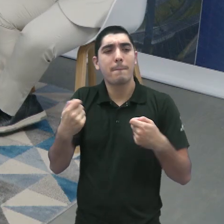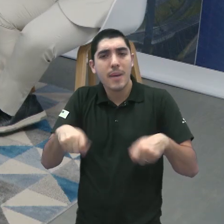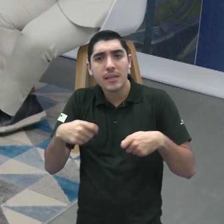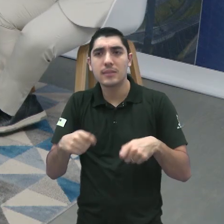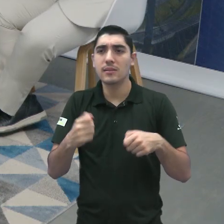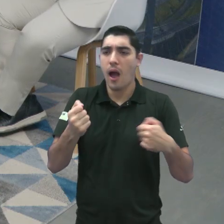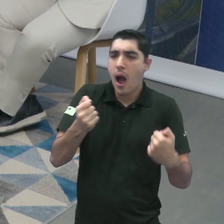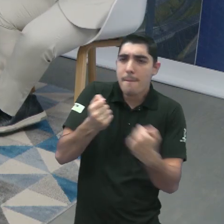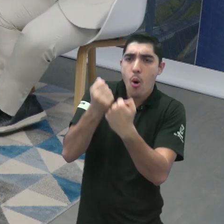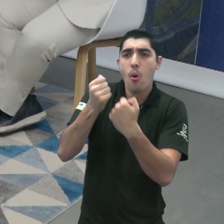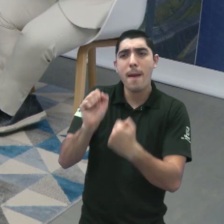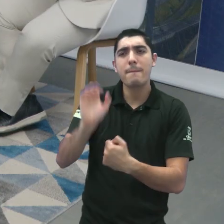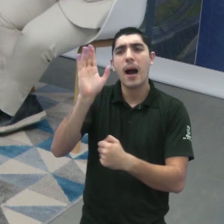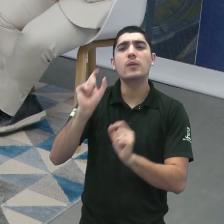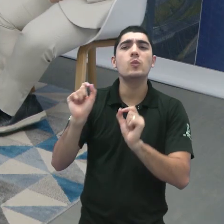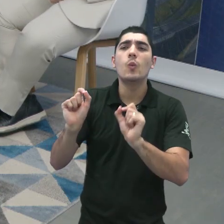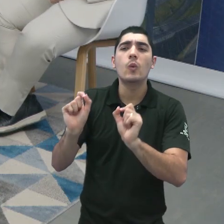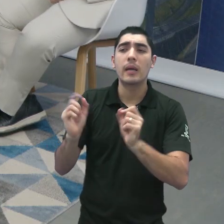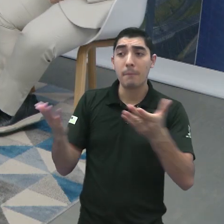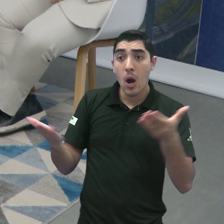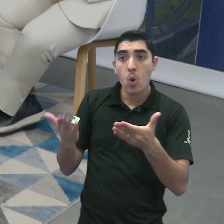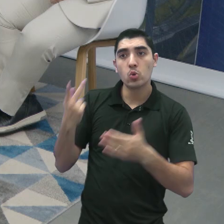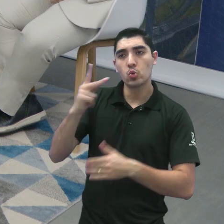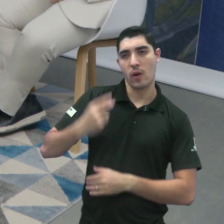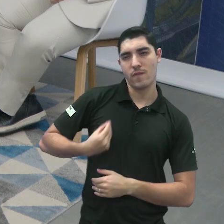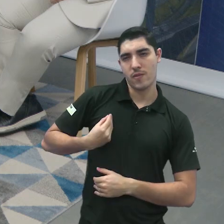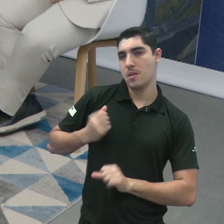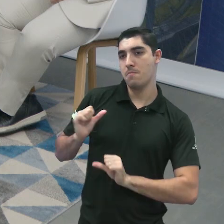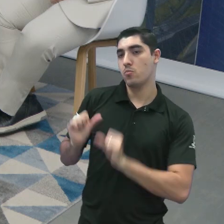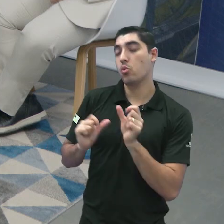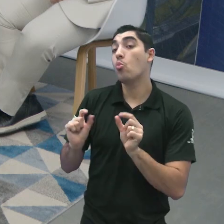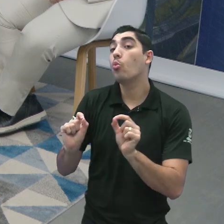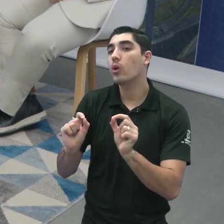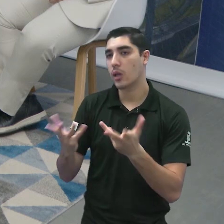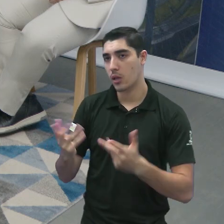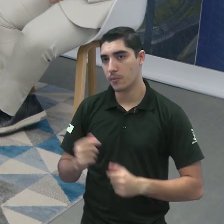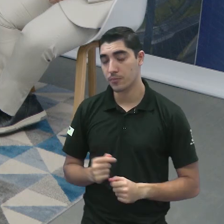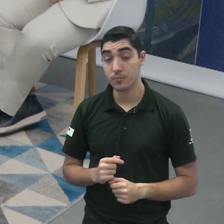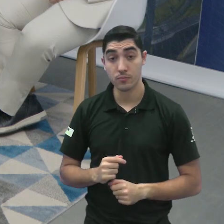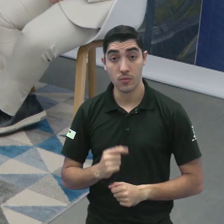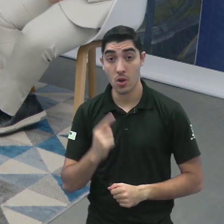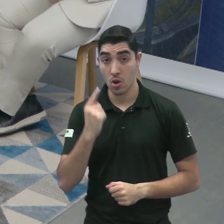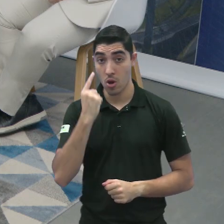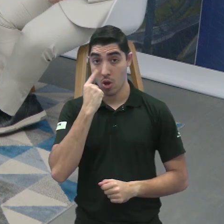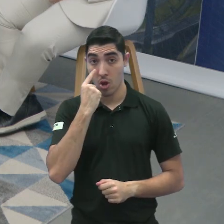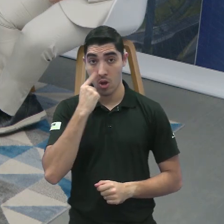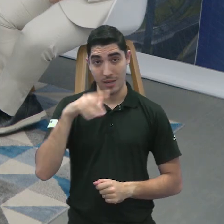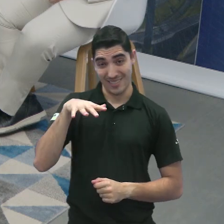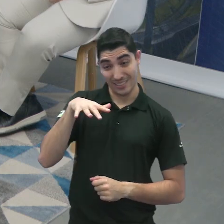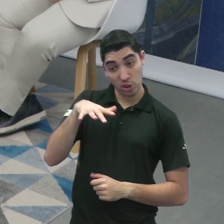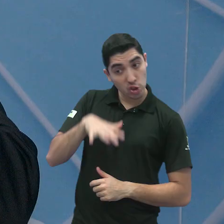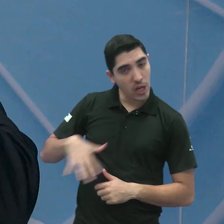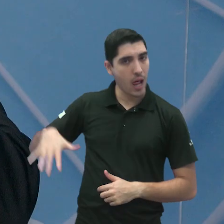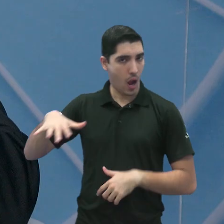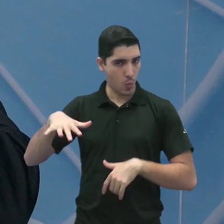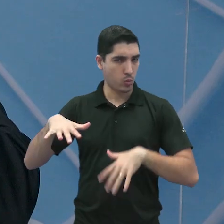sua trajetória neste momento? Eu acho que, de um modo geral,